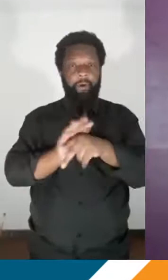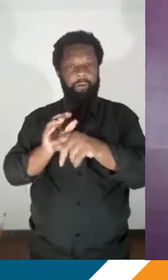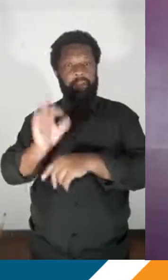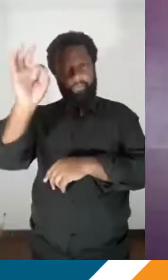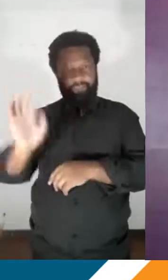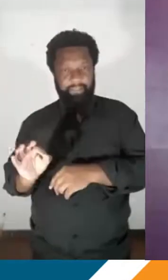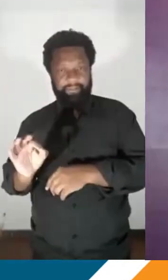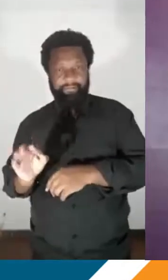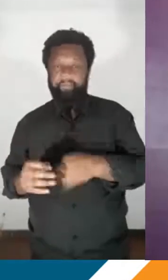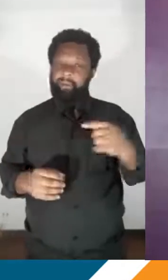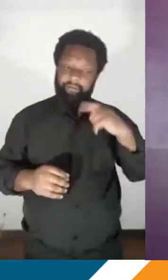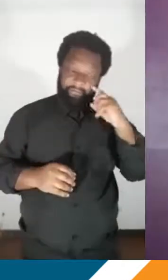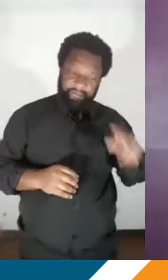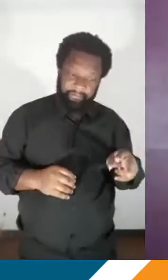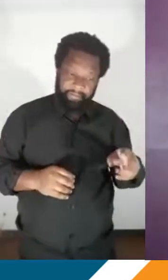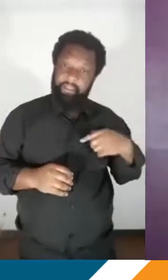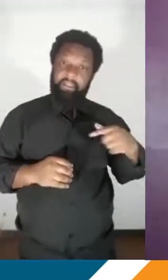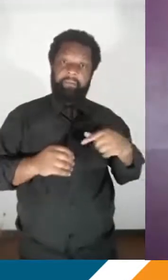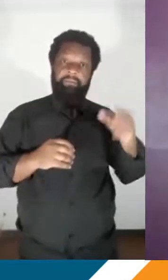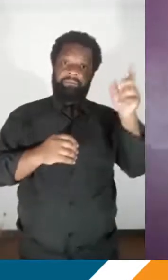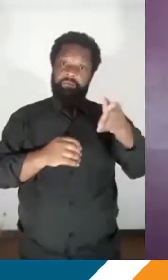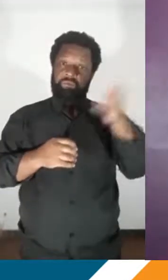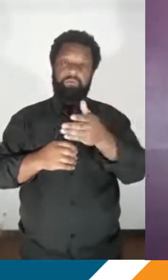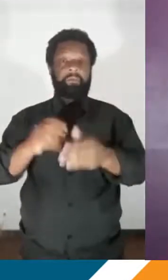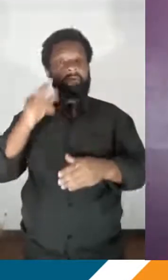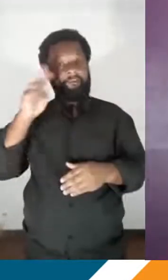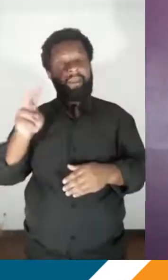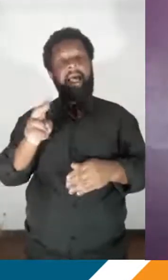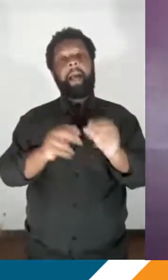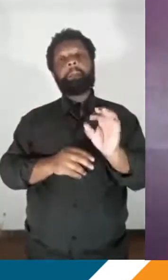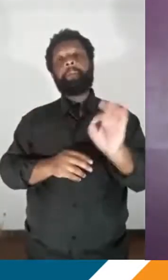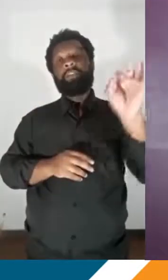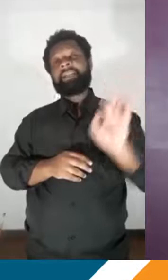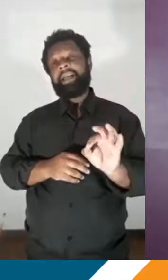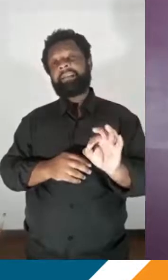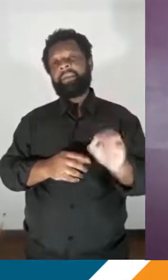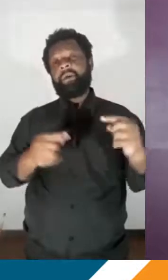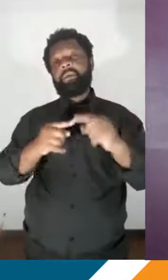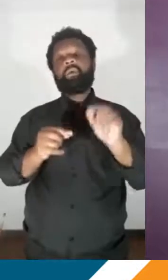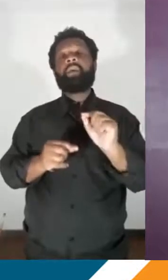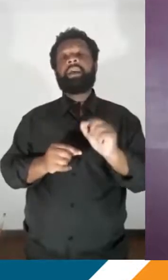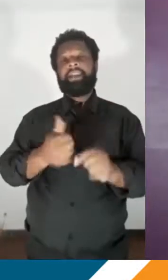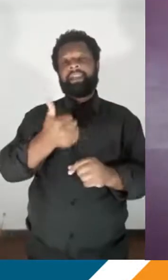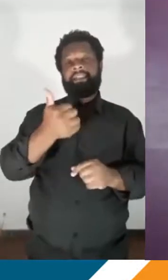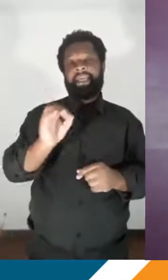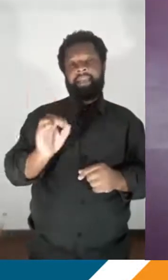100 da porcentagem, tá? Isso aqui, ó, esse vai embora com esse. Essa porcentagem aqui, ela vai